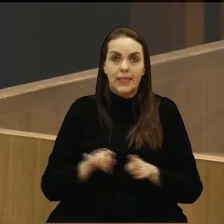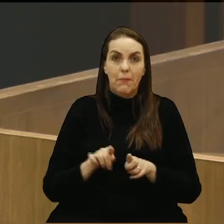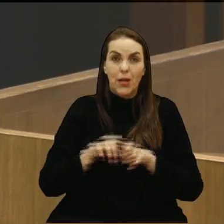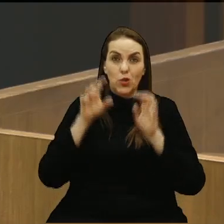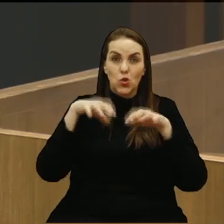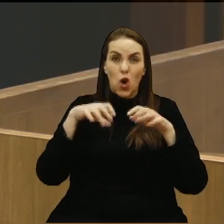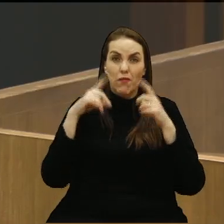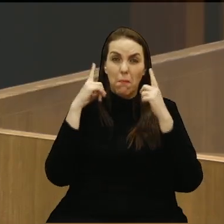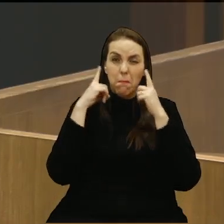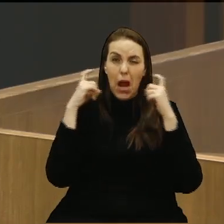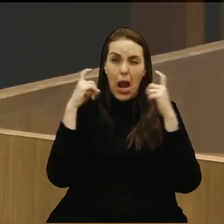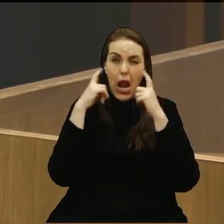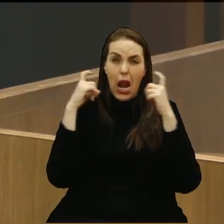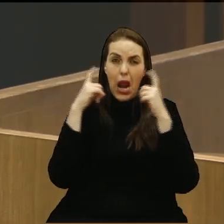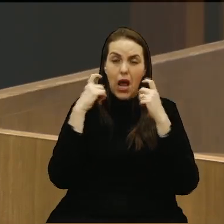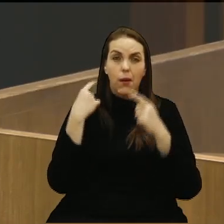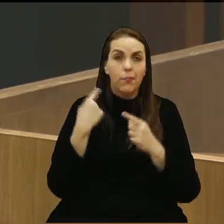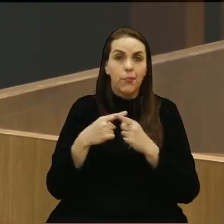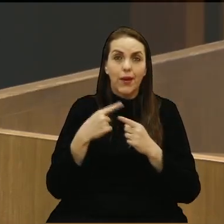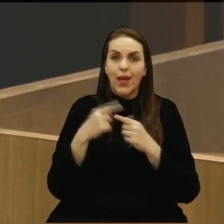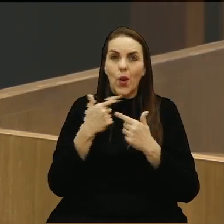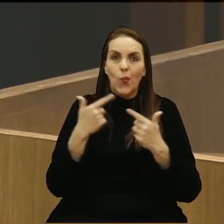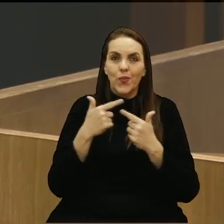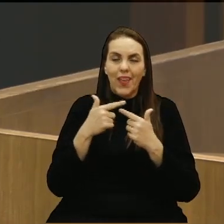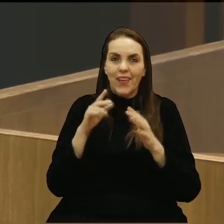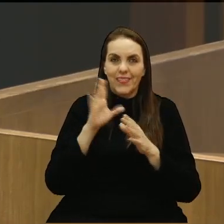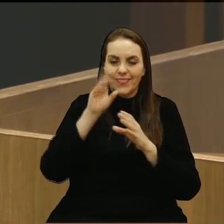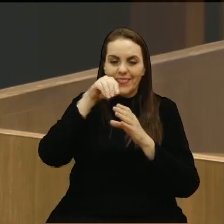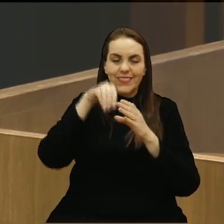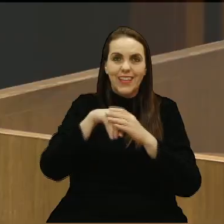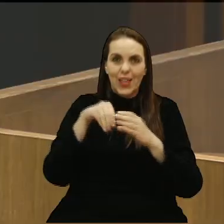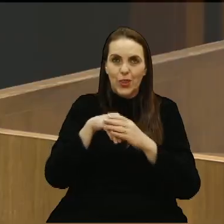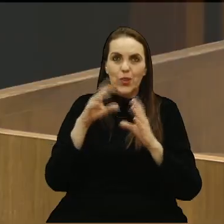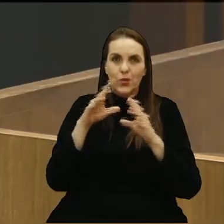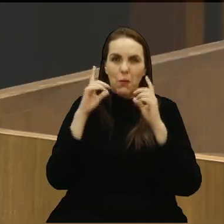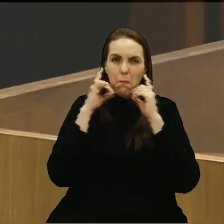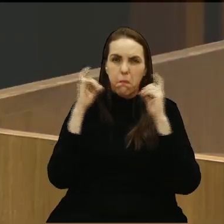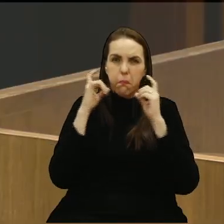ruído é tremendo, porque não tem parte acústica dentro da UBS, meu presidente.